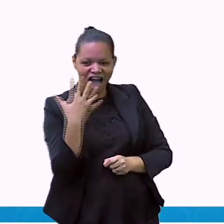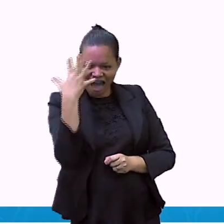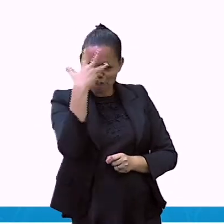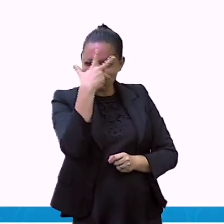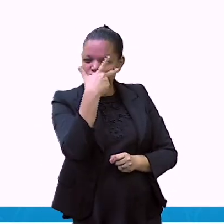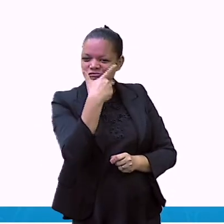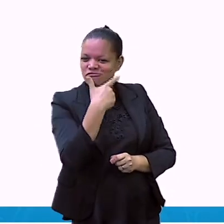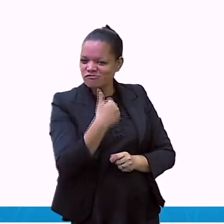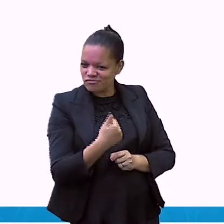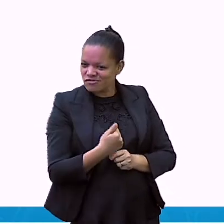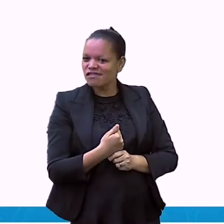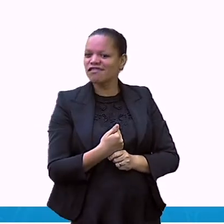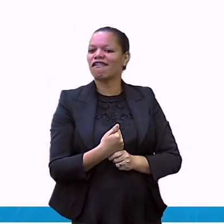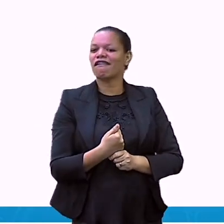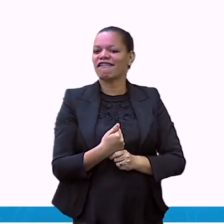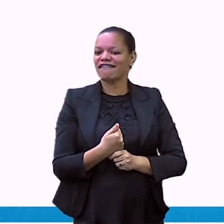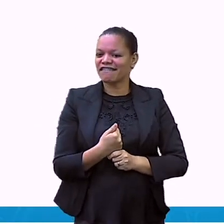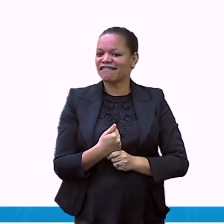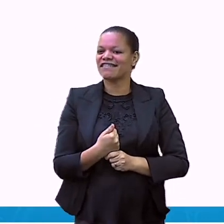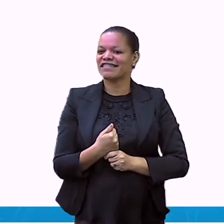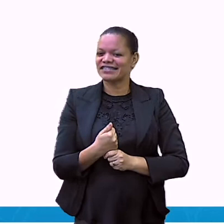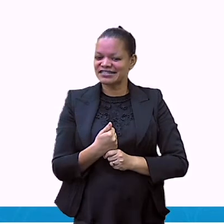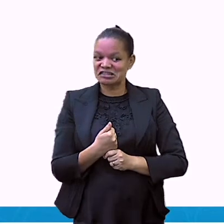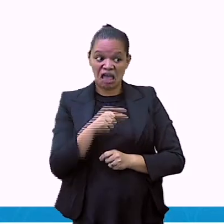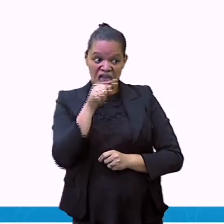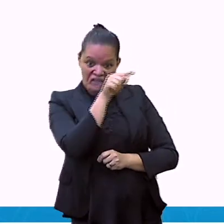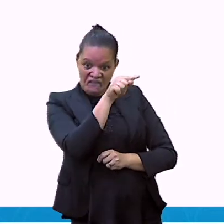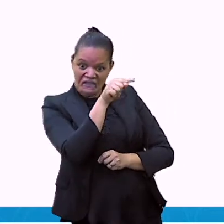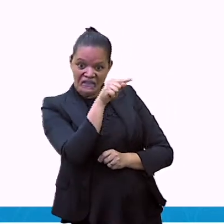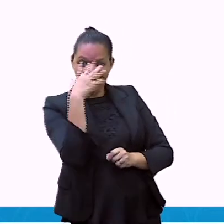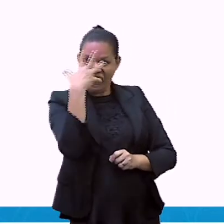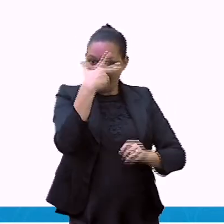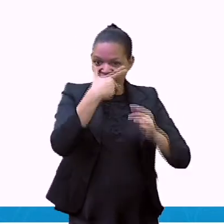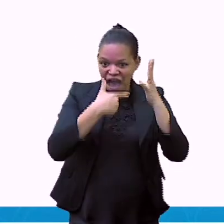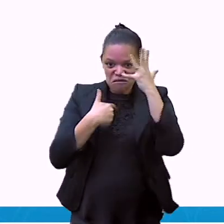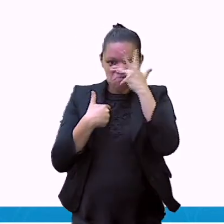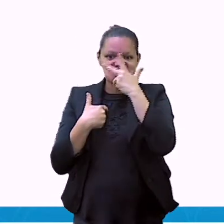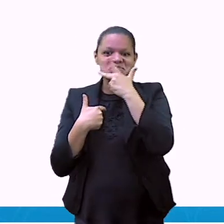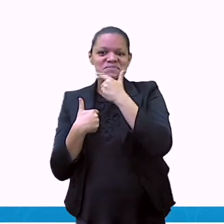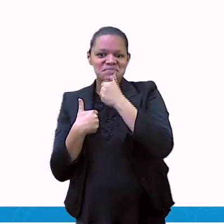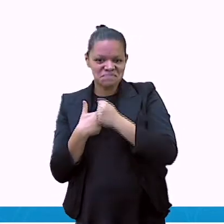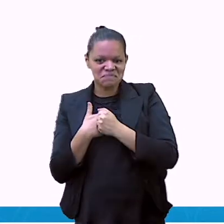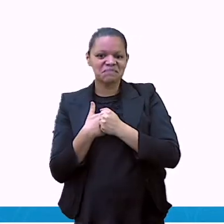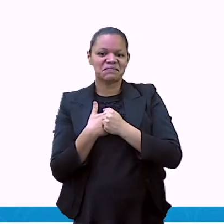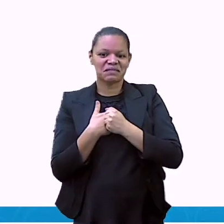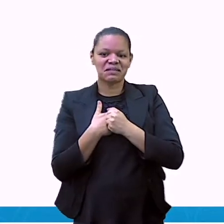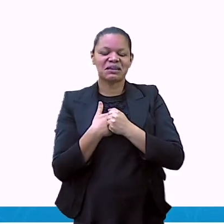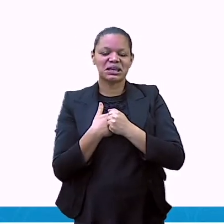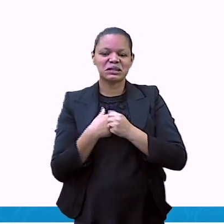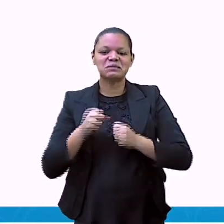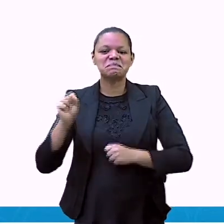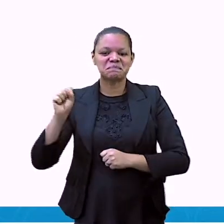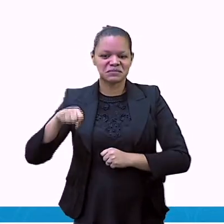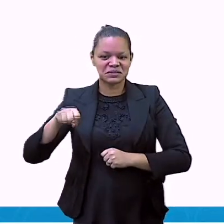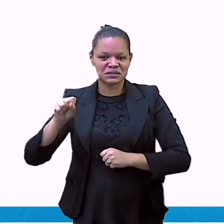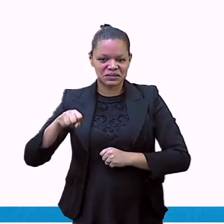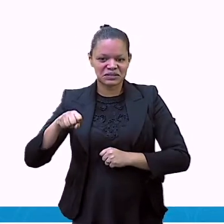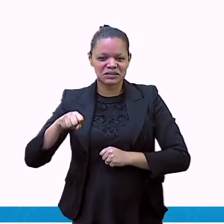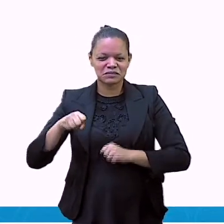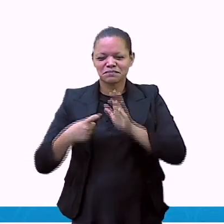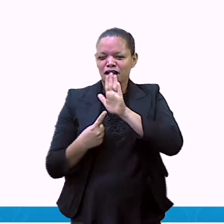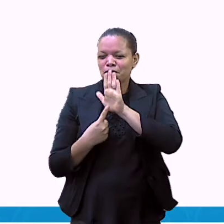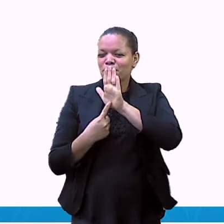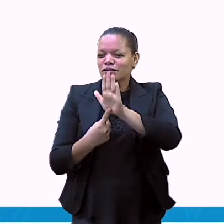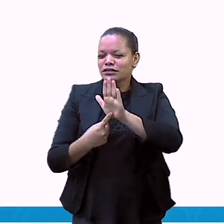charmosa. Aquele rapaz é um gato, ele é um gatinho. Nós estamos falando da beleza